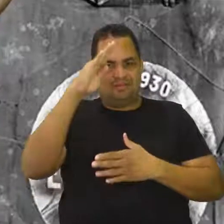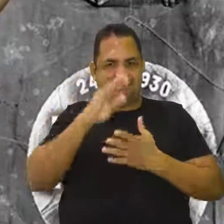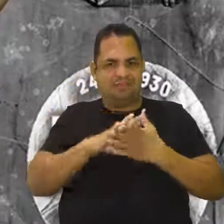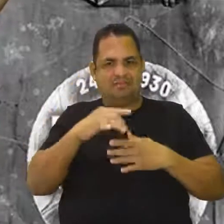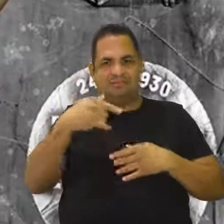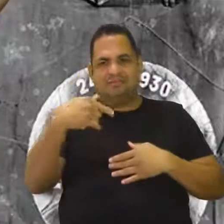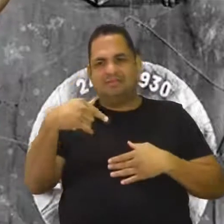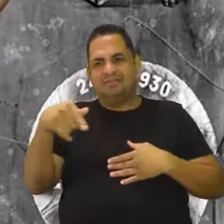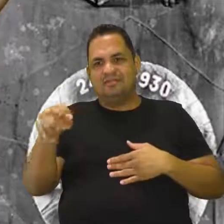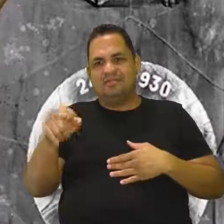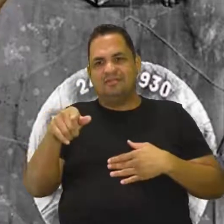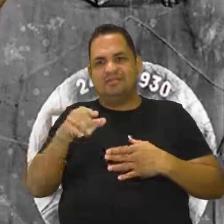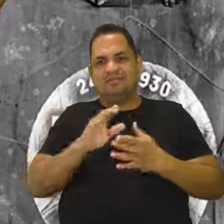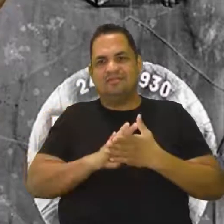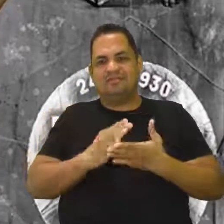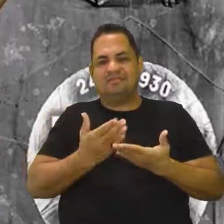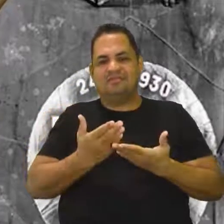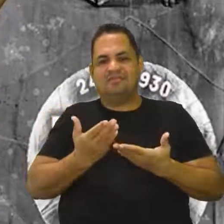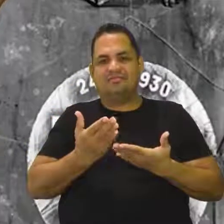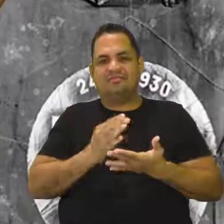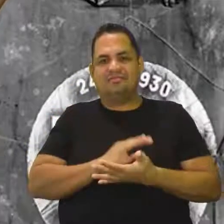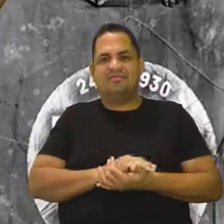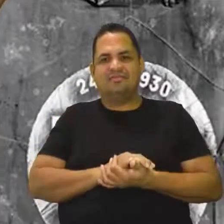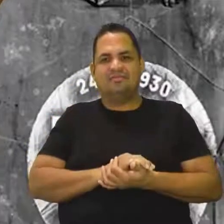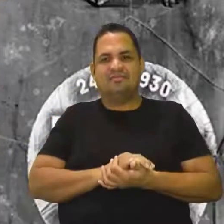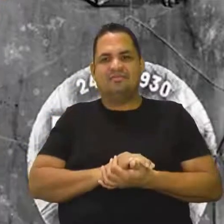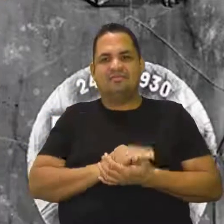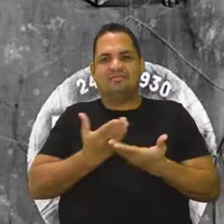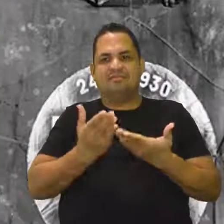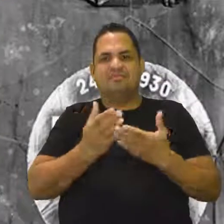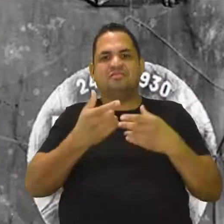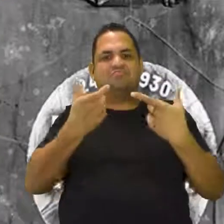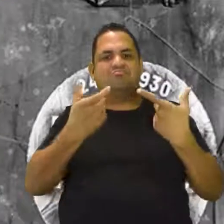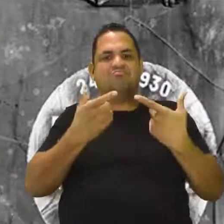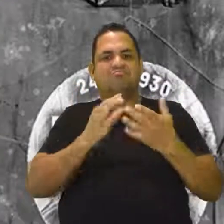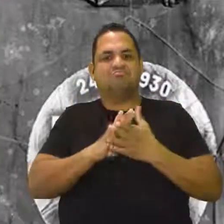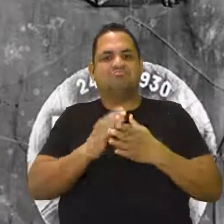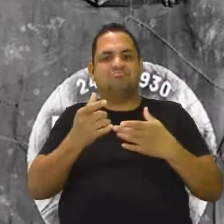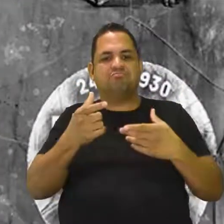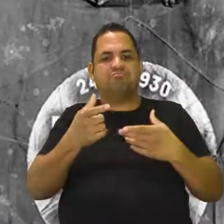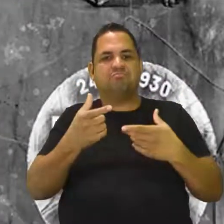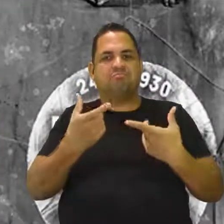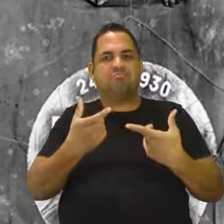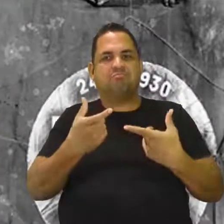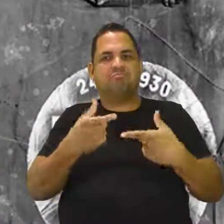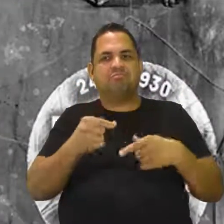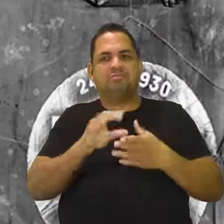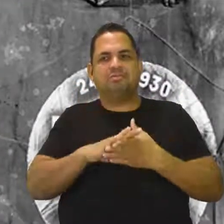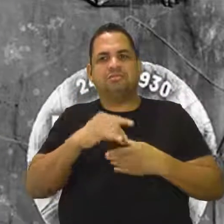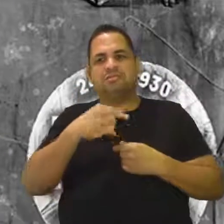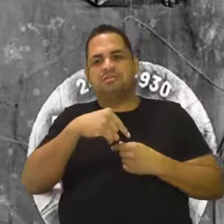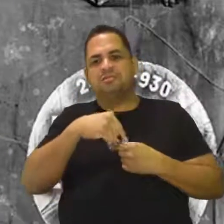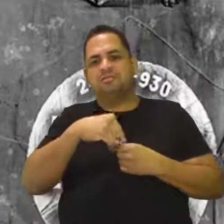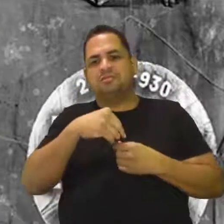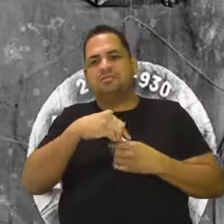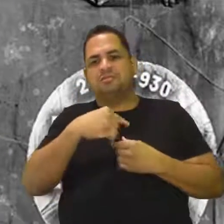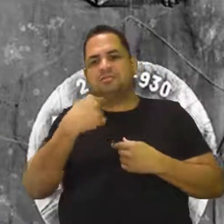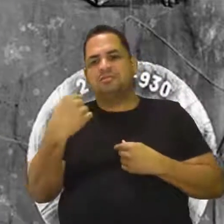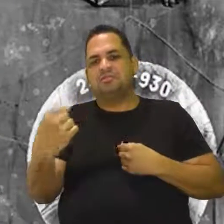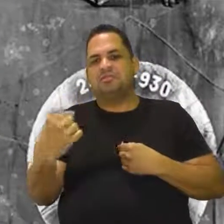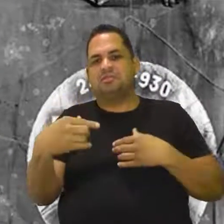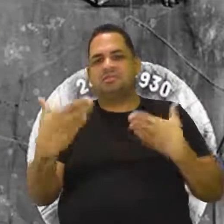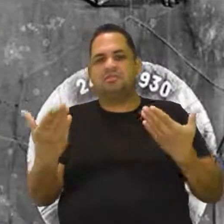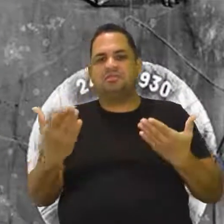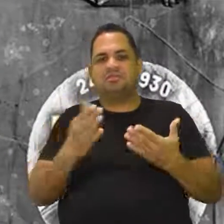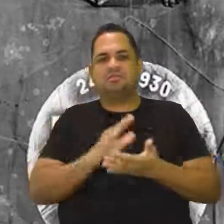saído do colégio militar, lá de onde ele servia, tinha sido retirado até, alguns dizem